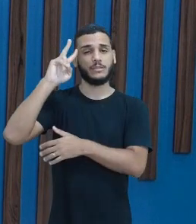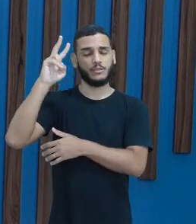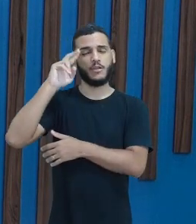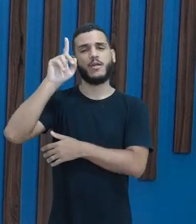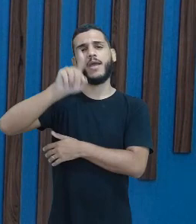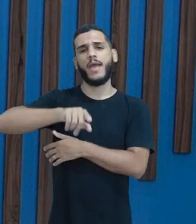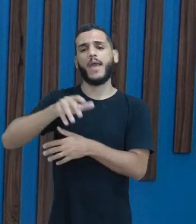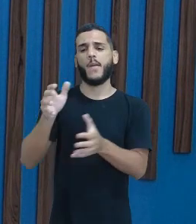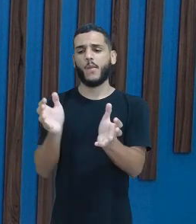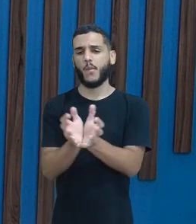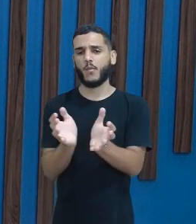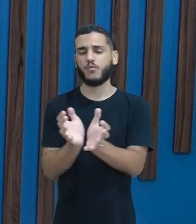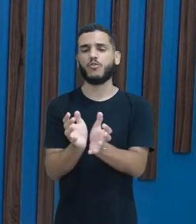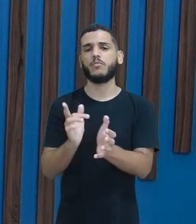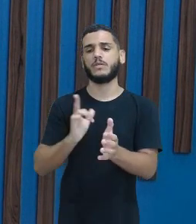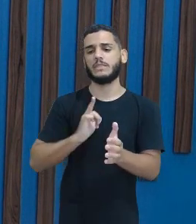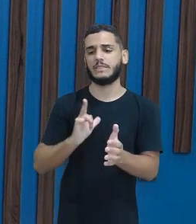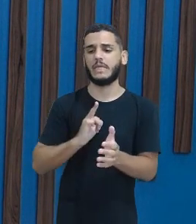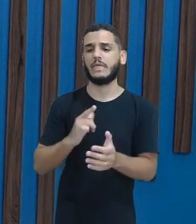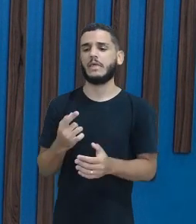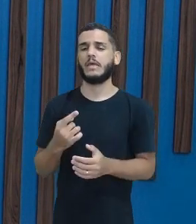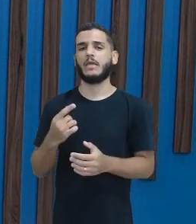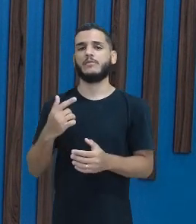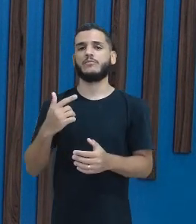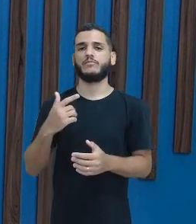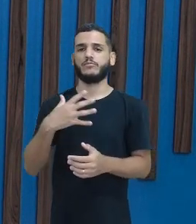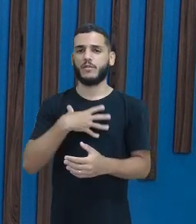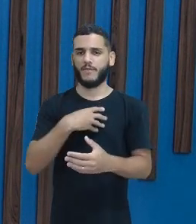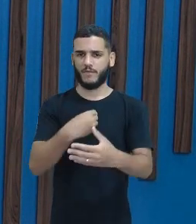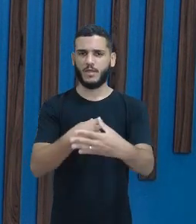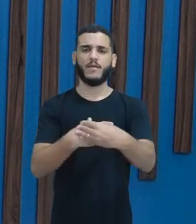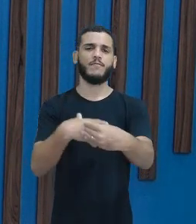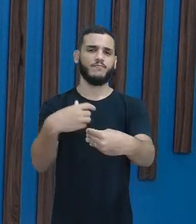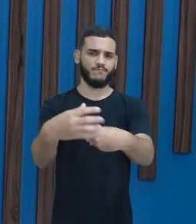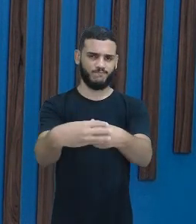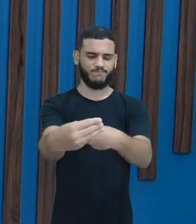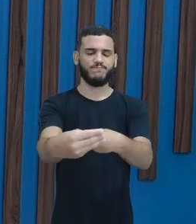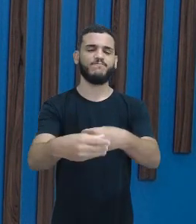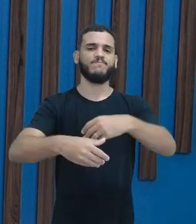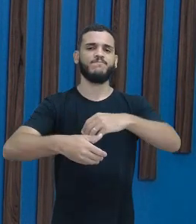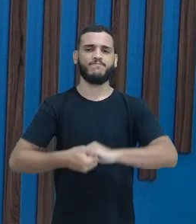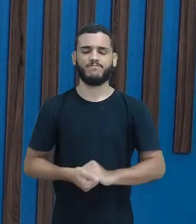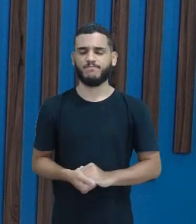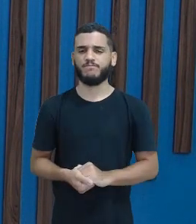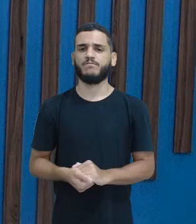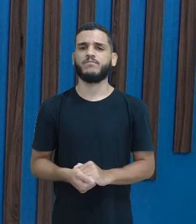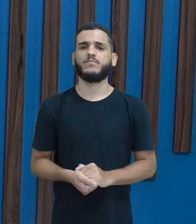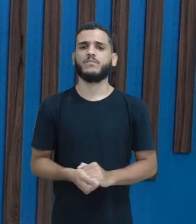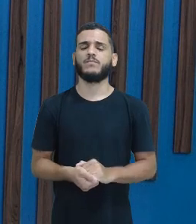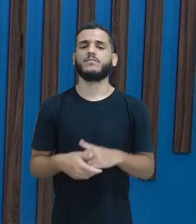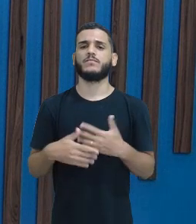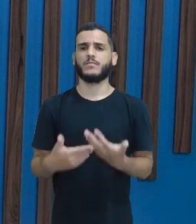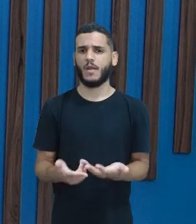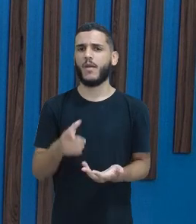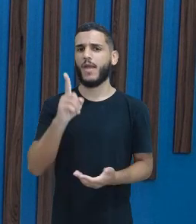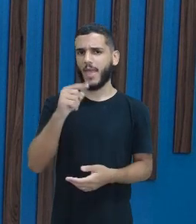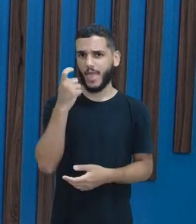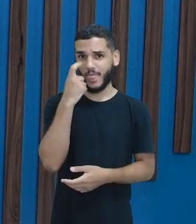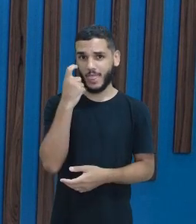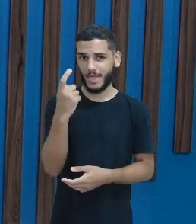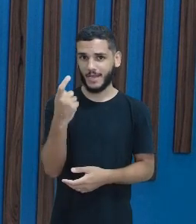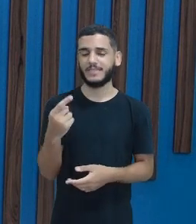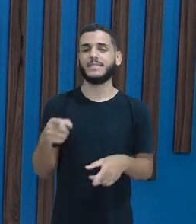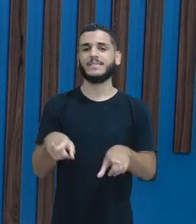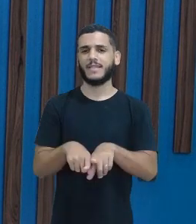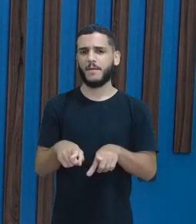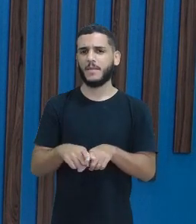feito nesse grupo fechado, de um passando para o outro. Entendido? Bem interessante, né? A gente vê que